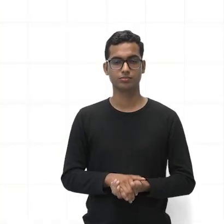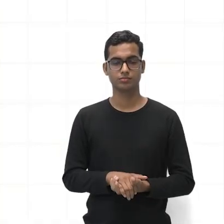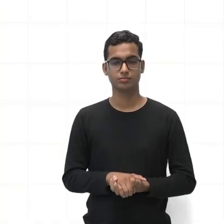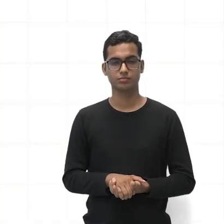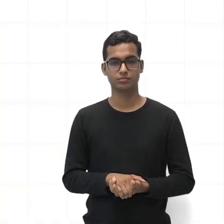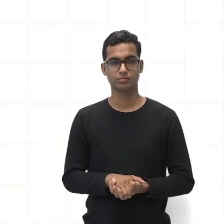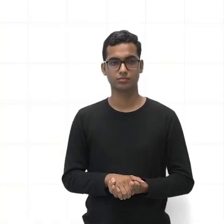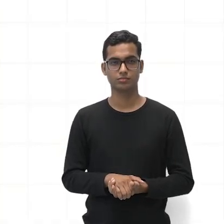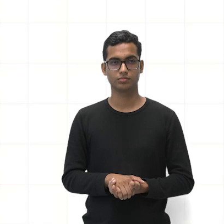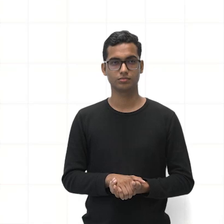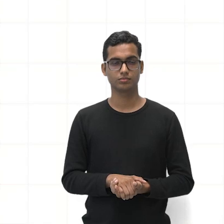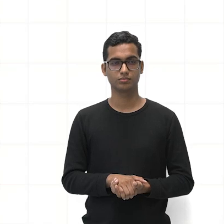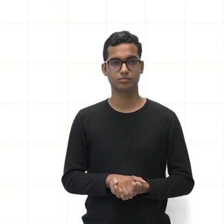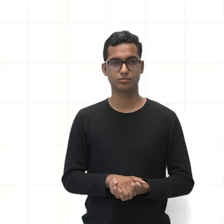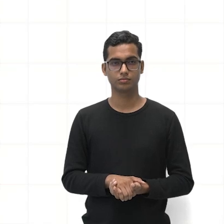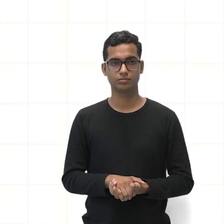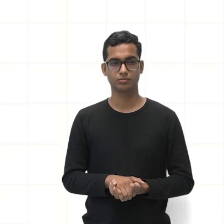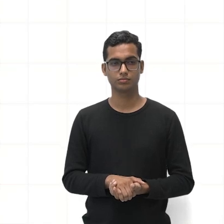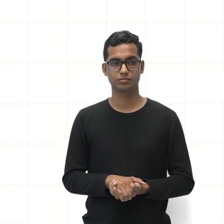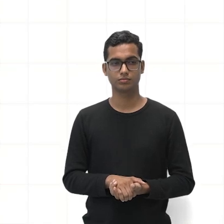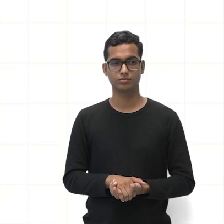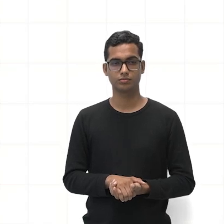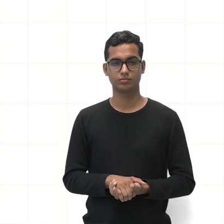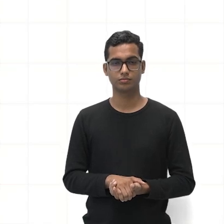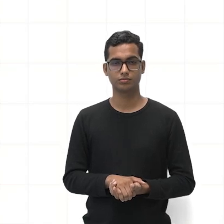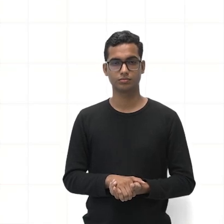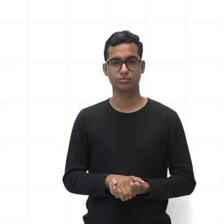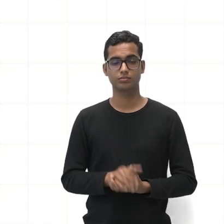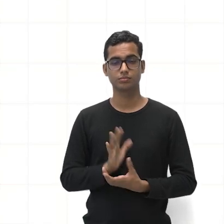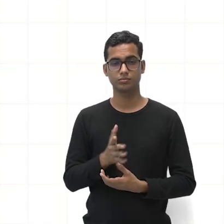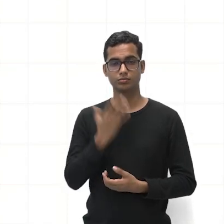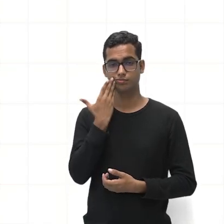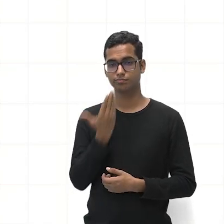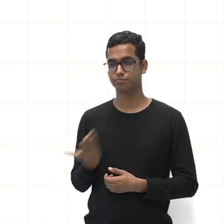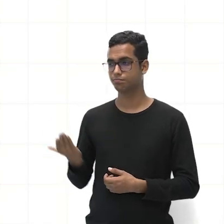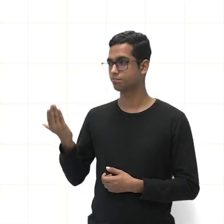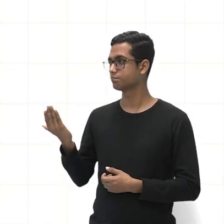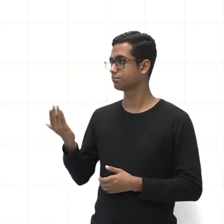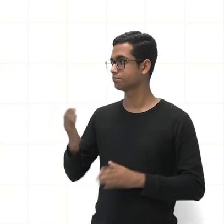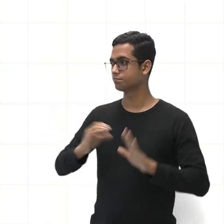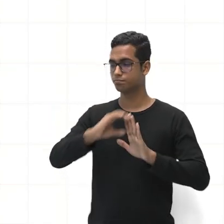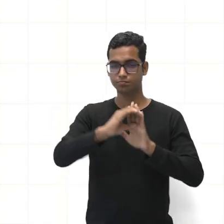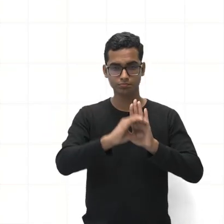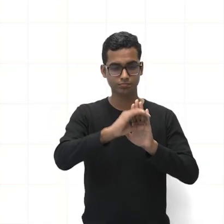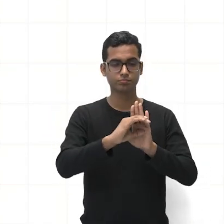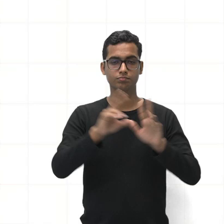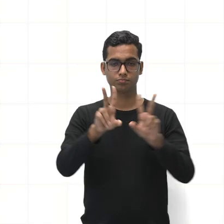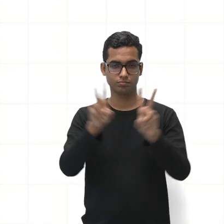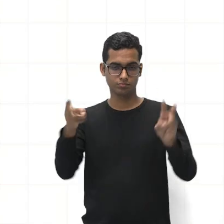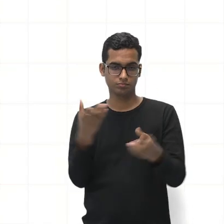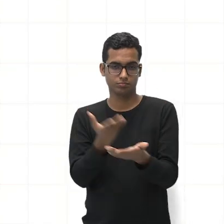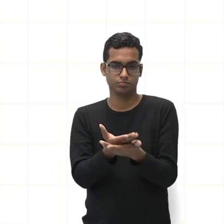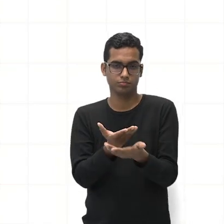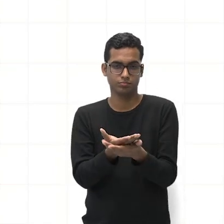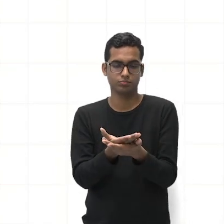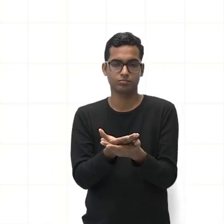Então, como é de praxe, né? Nós sempre fazemos aqui a definição do conteúdo da nossa